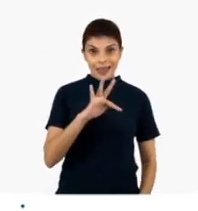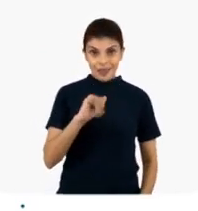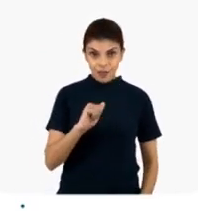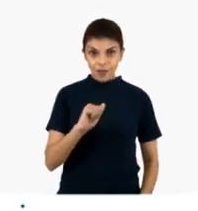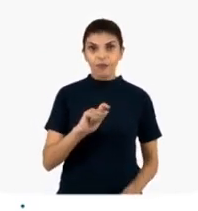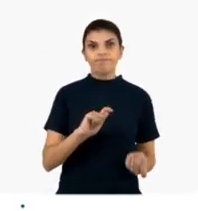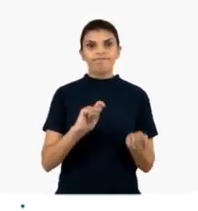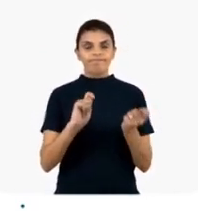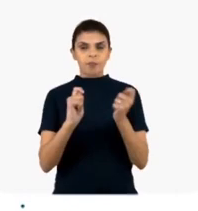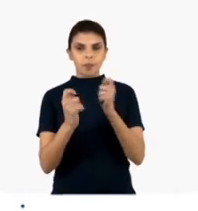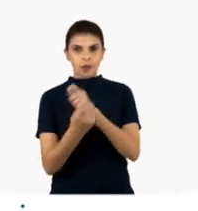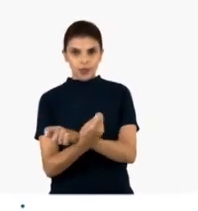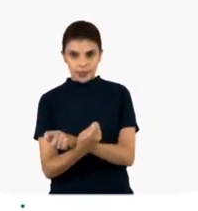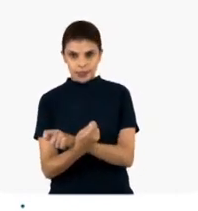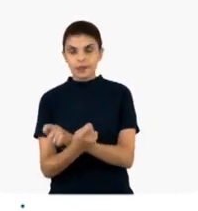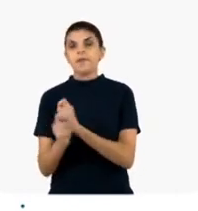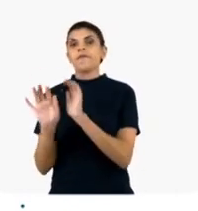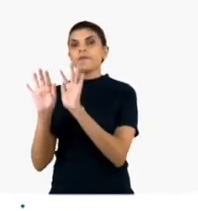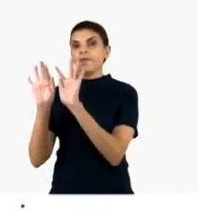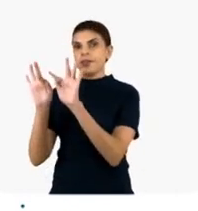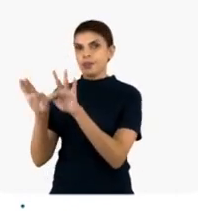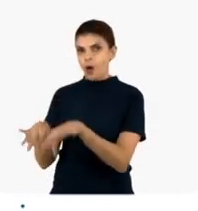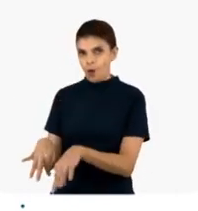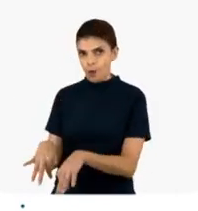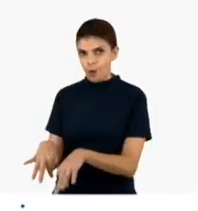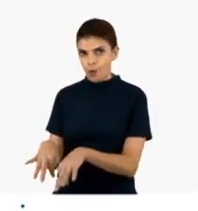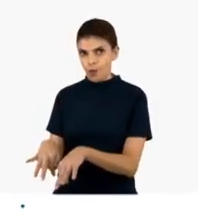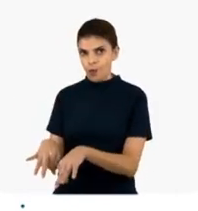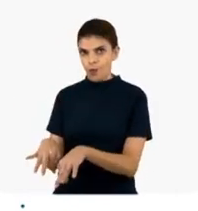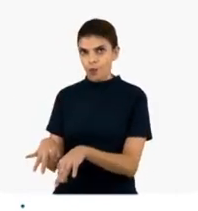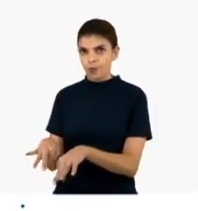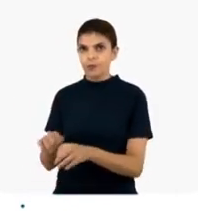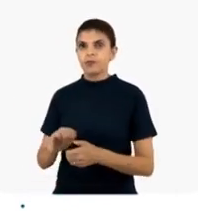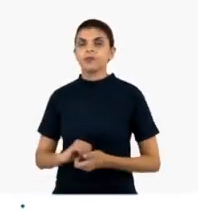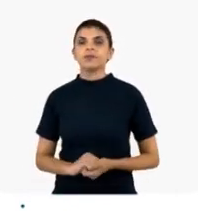Esse IFA passa à seguinte etapa, que é o processamento final.